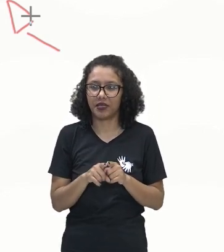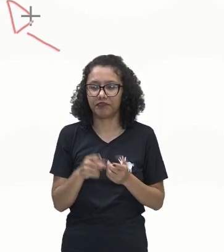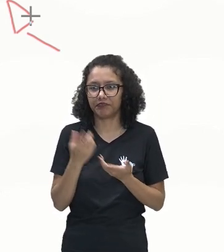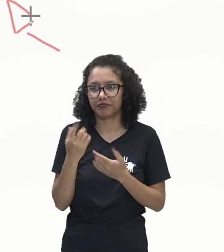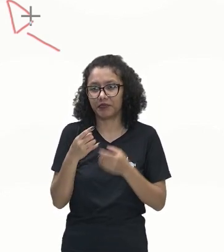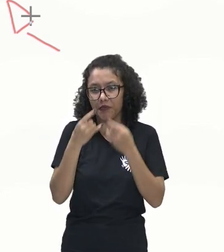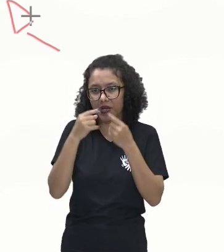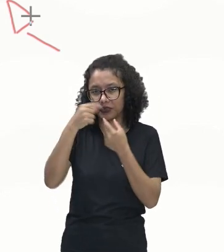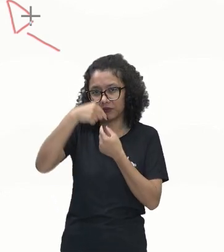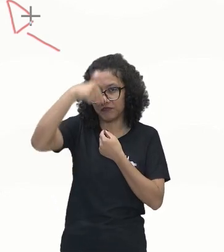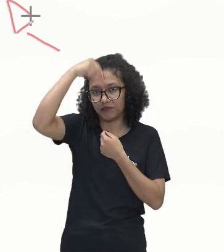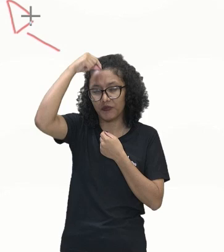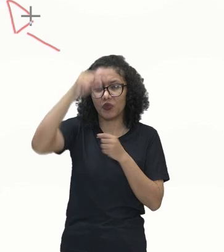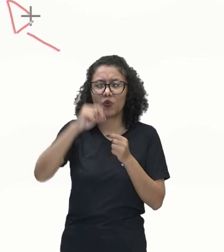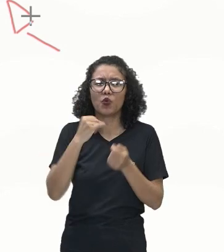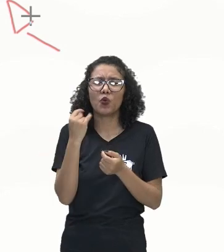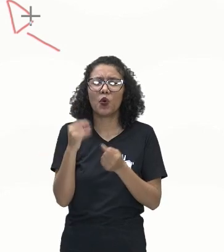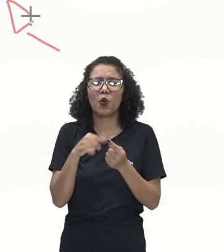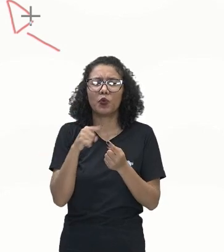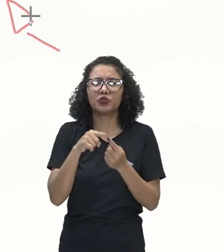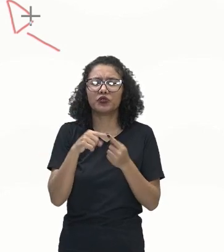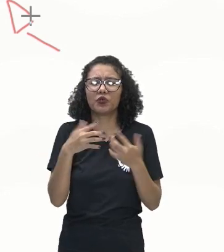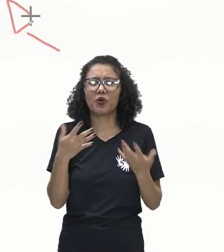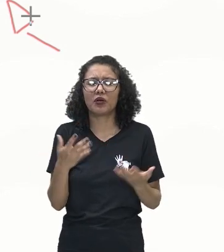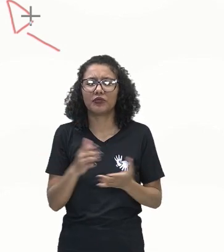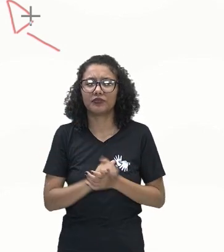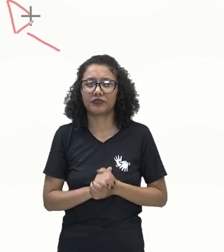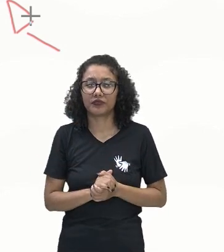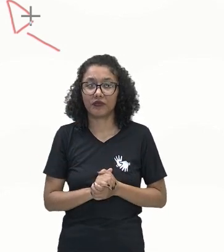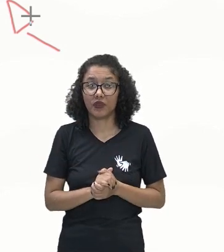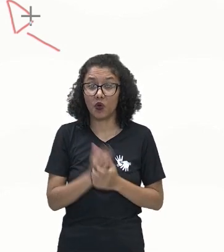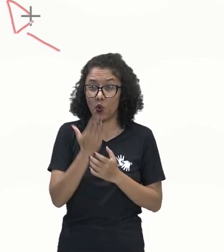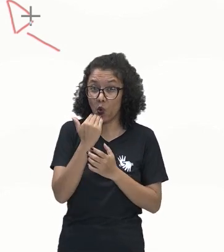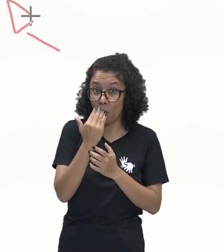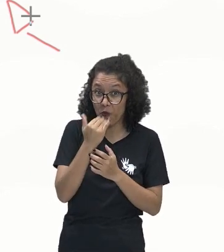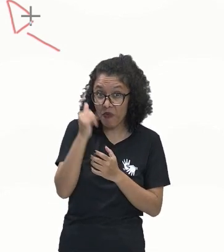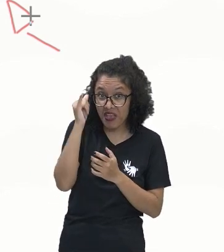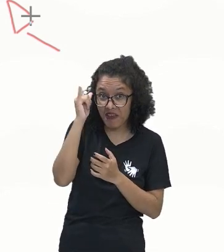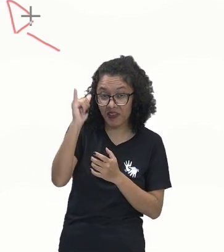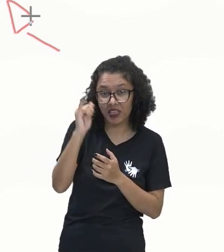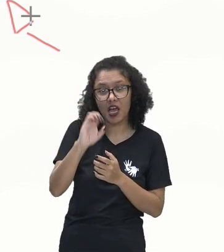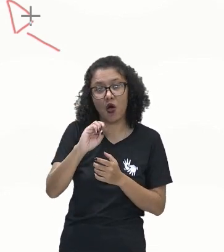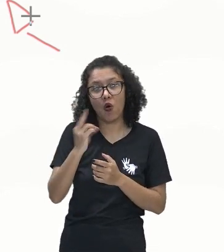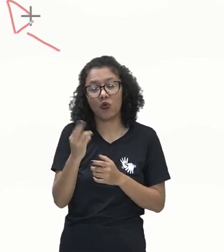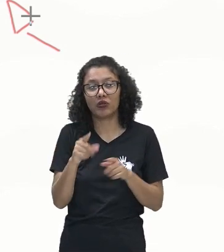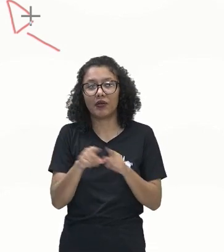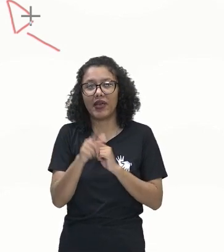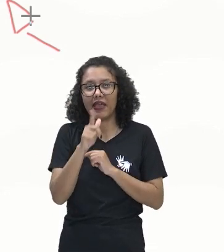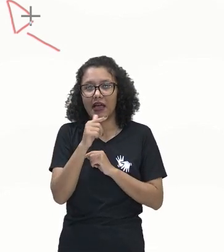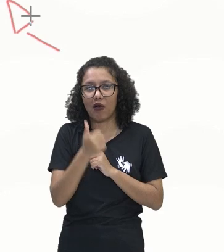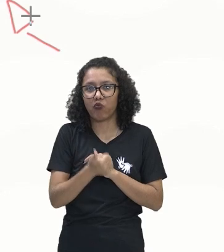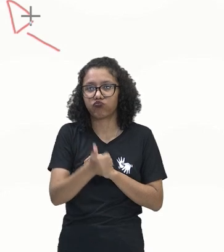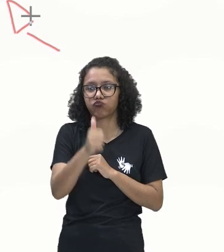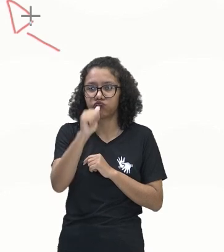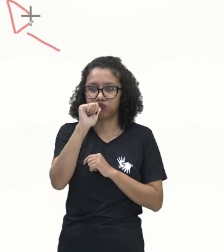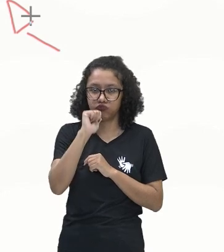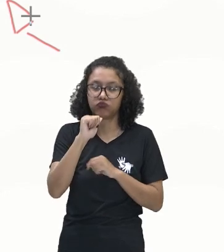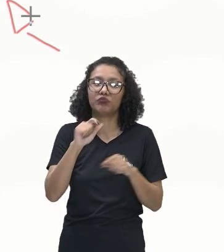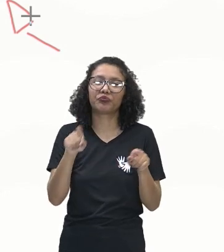ela tinha o objetivo de evitar que o escravizado comesse ou bebesse, e também ela era uma forma